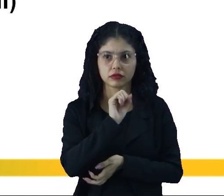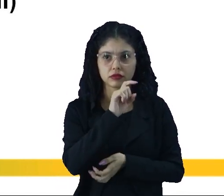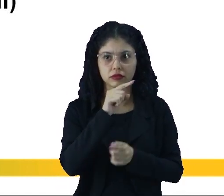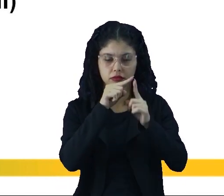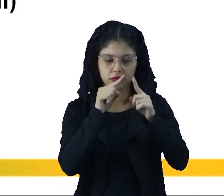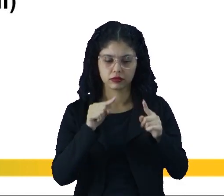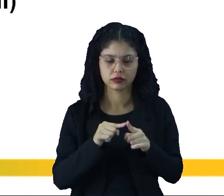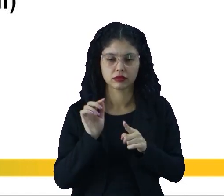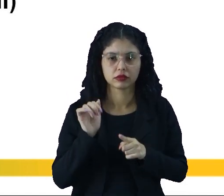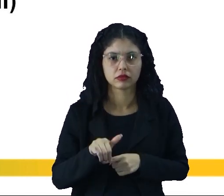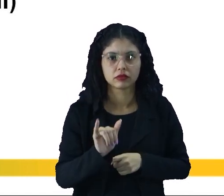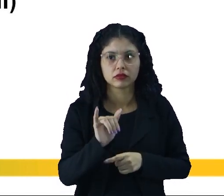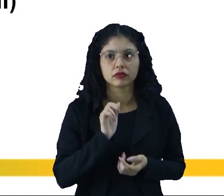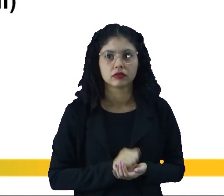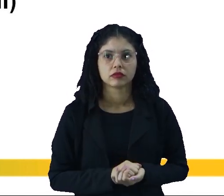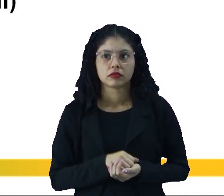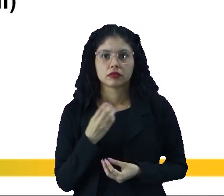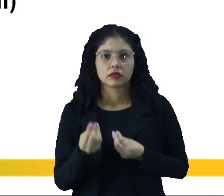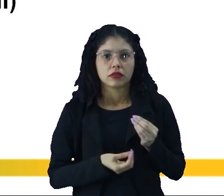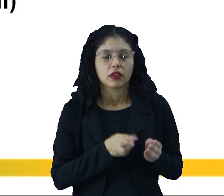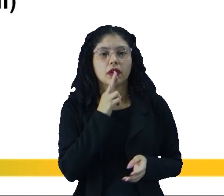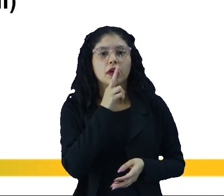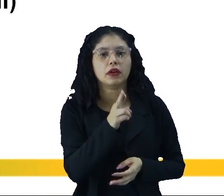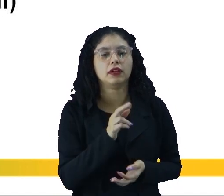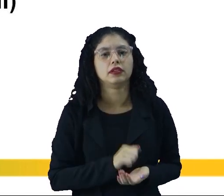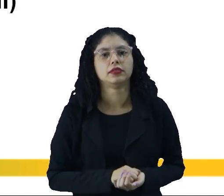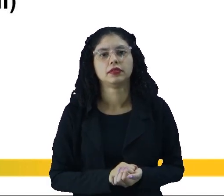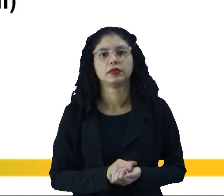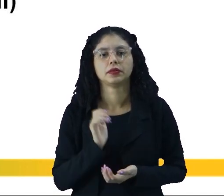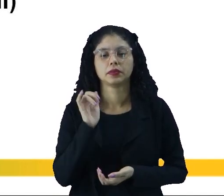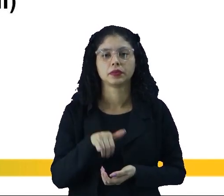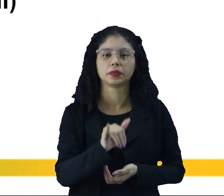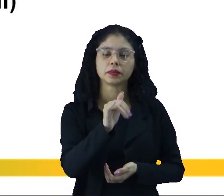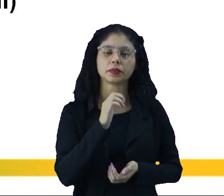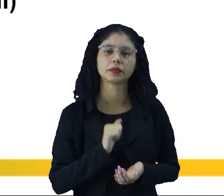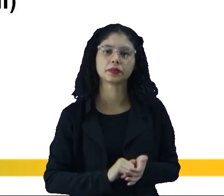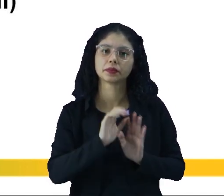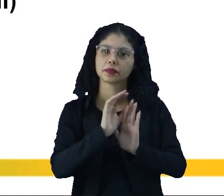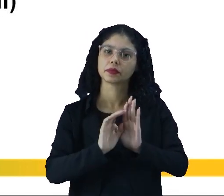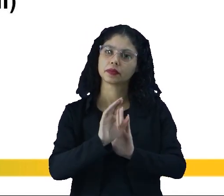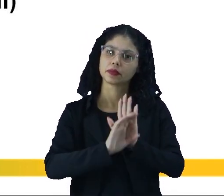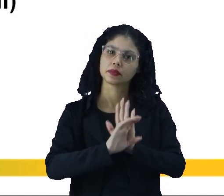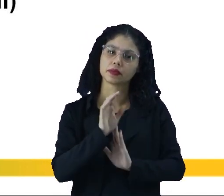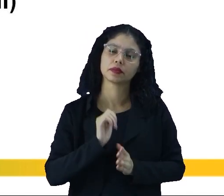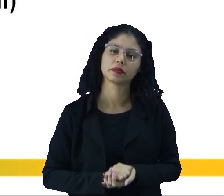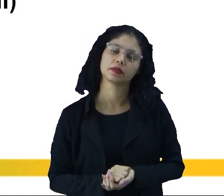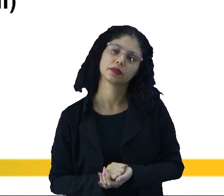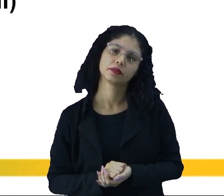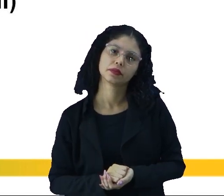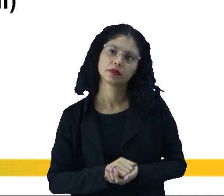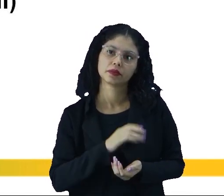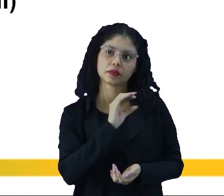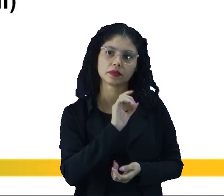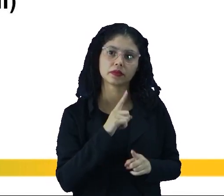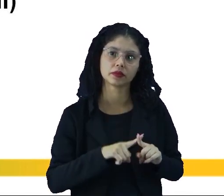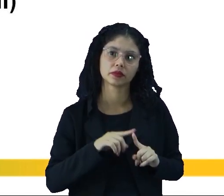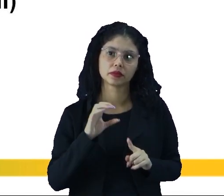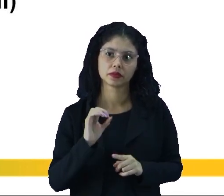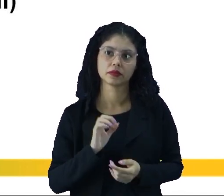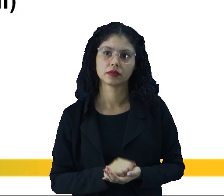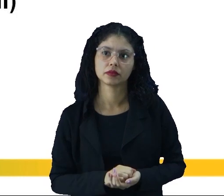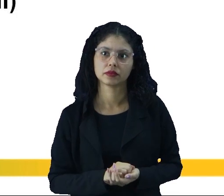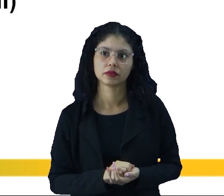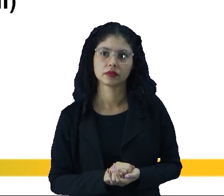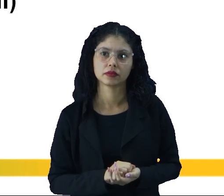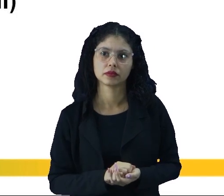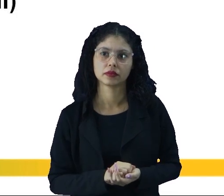ΔSy. Como é que a gente calcula, pessoal, V0y, a componente y? Não é V0 vezes o seno? Então, está ali,